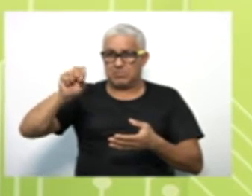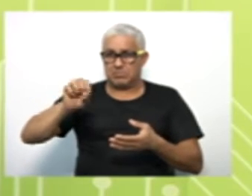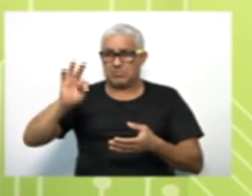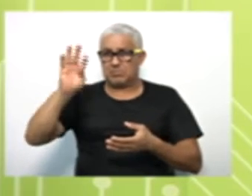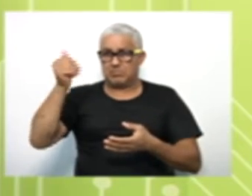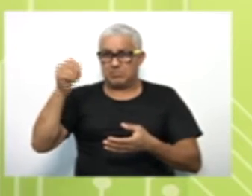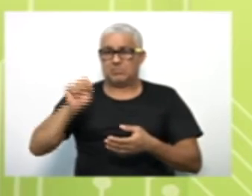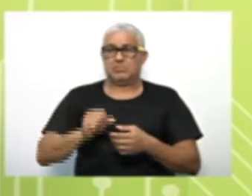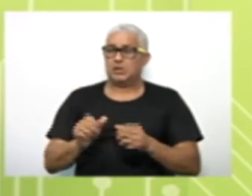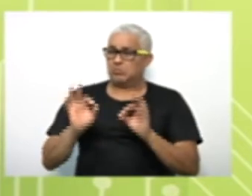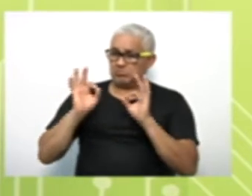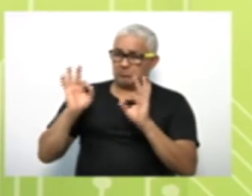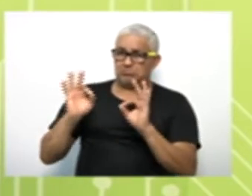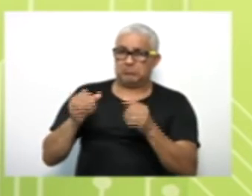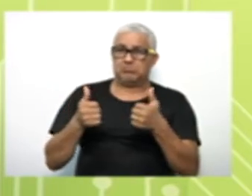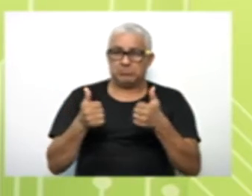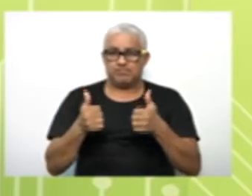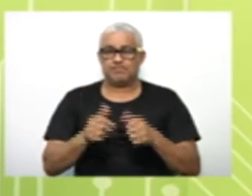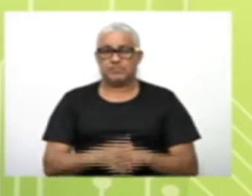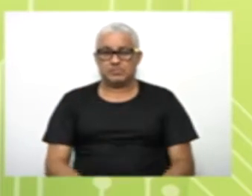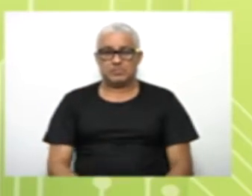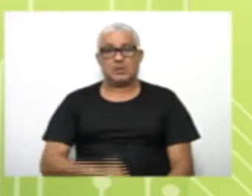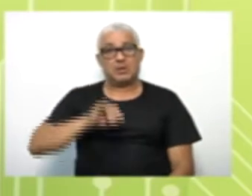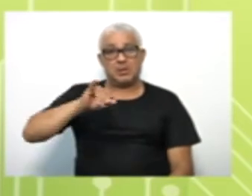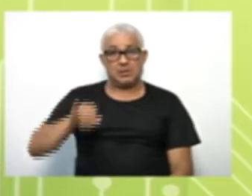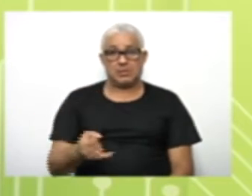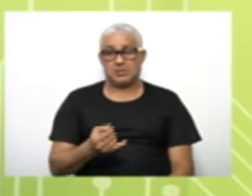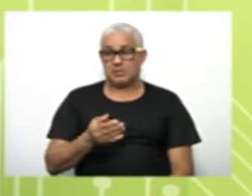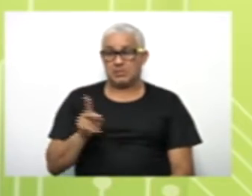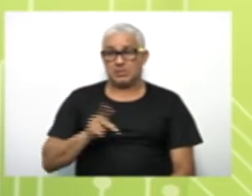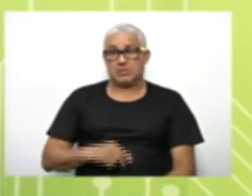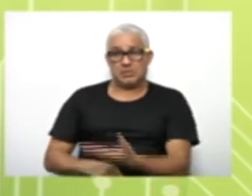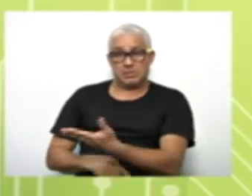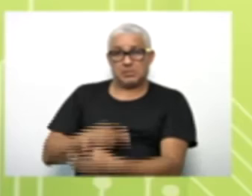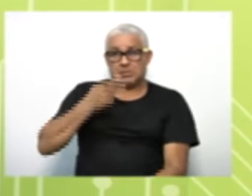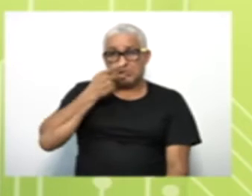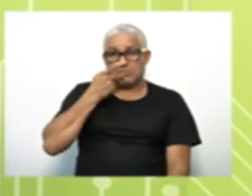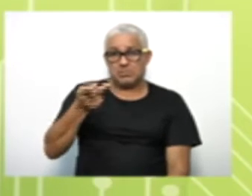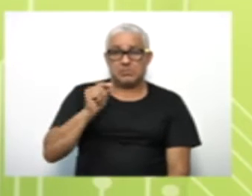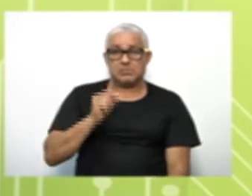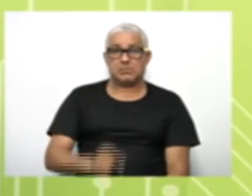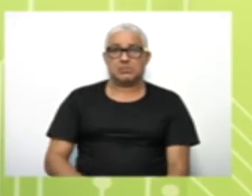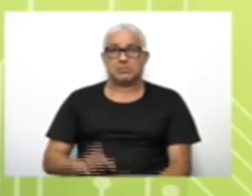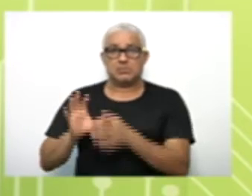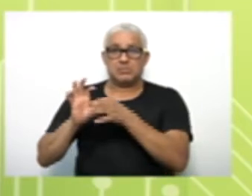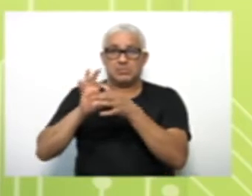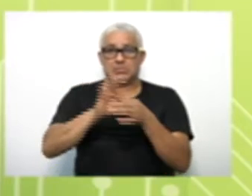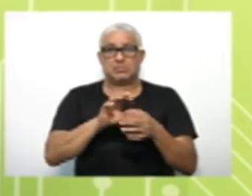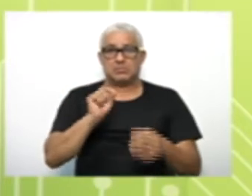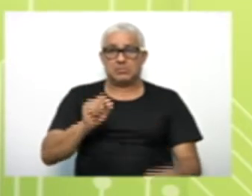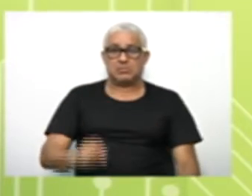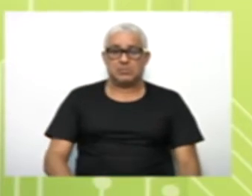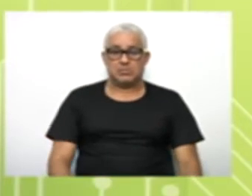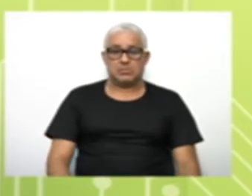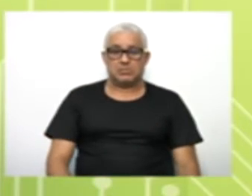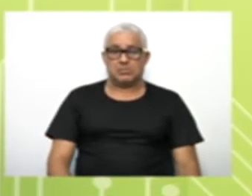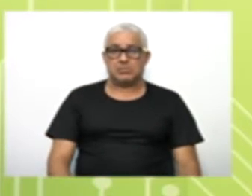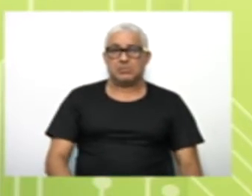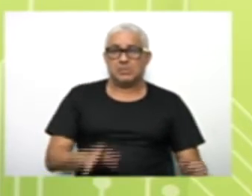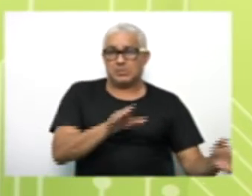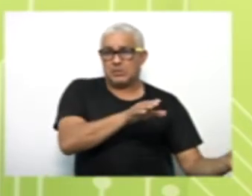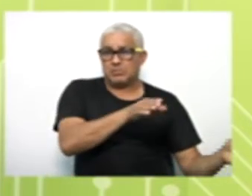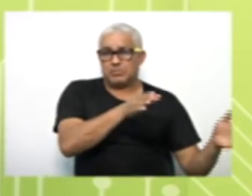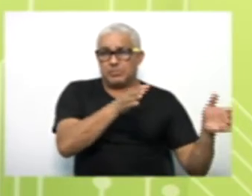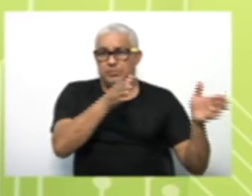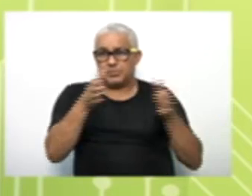professor. E pegando o gancho do professor nesse momento, a gente pode contextualizar a seguinte situação. Se ao final de um determinado período, que a